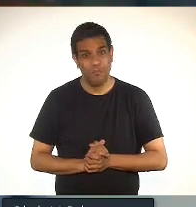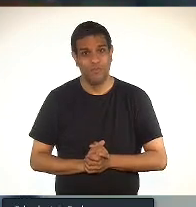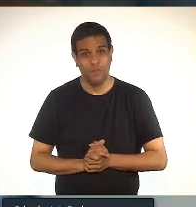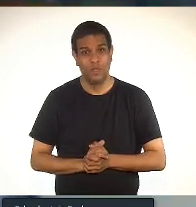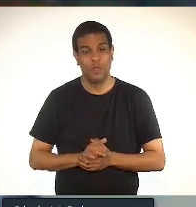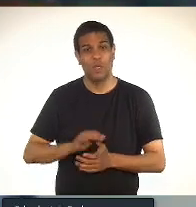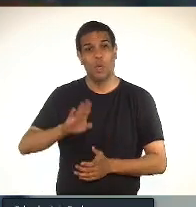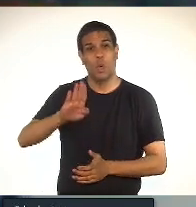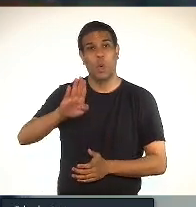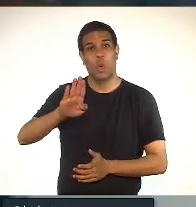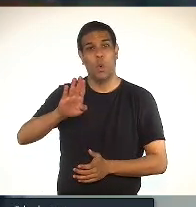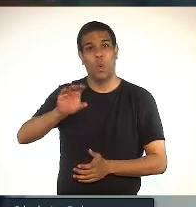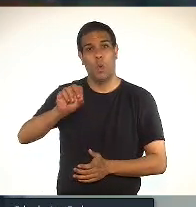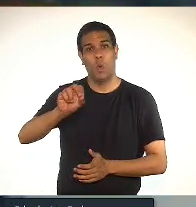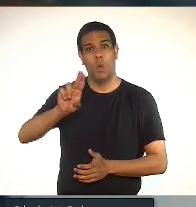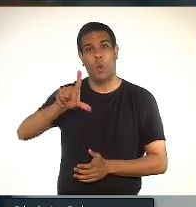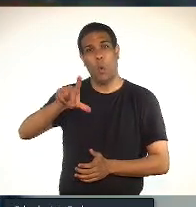Boulos